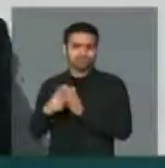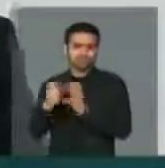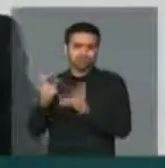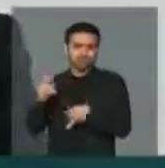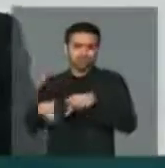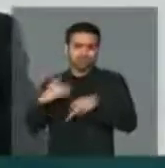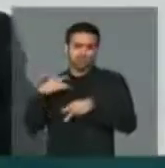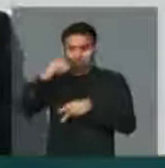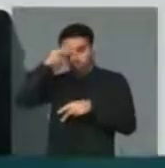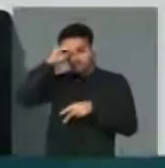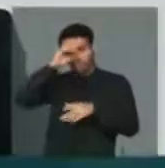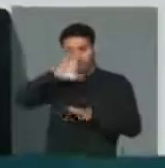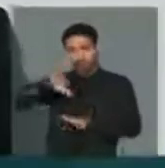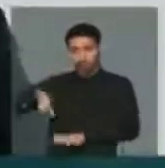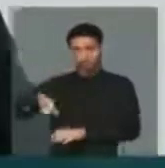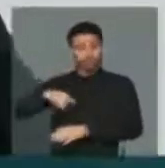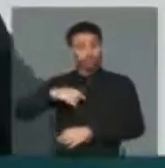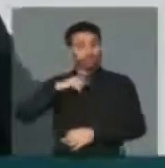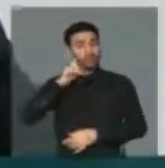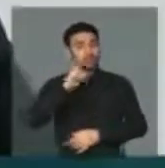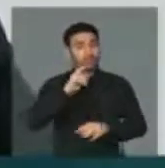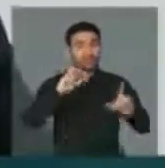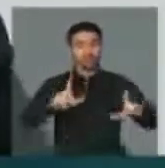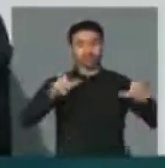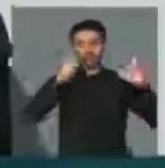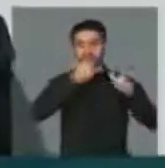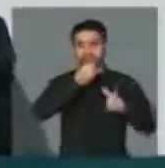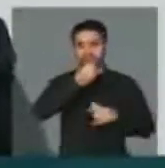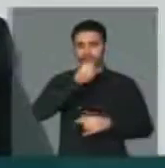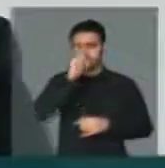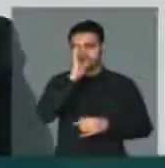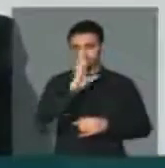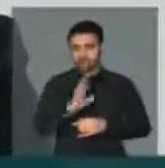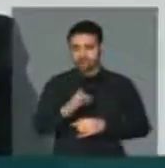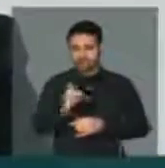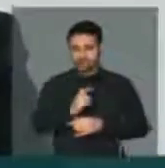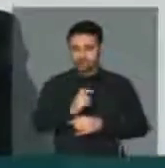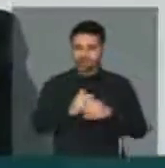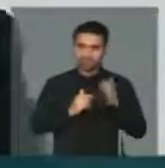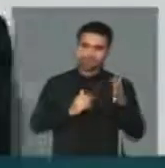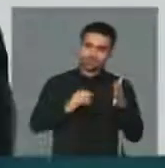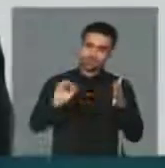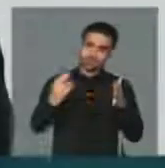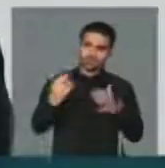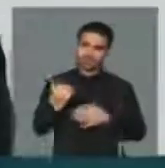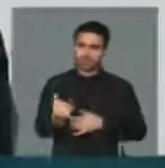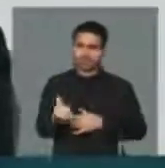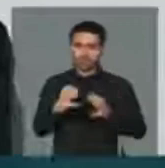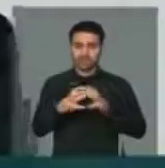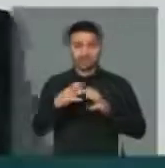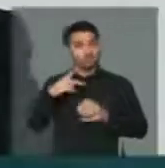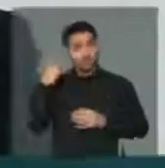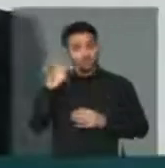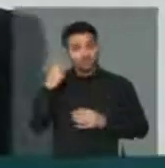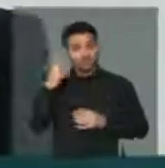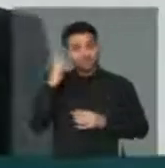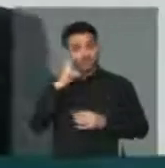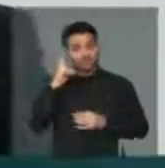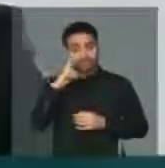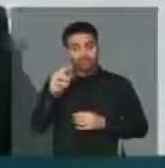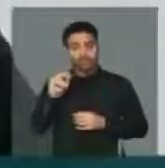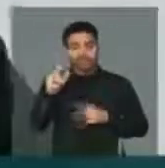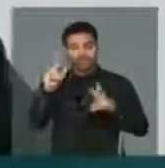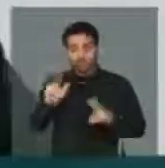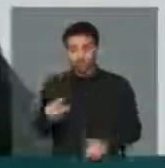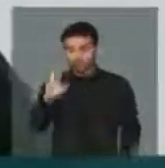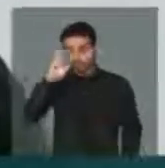entrevistas diversas autoridades falando que no Brasil tem que ter 5 ou 6 partidos, isso nos remete à época da ditadura